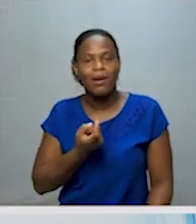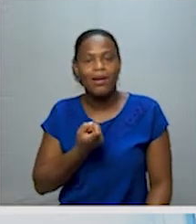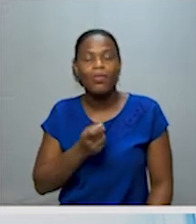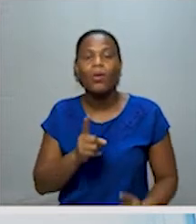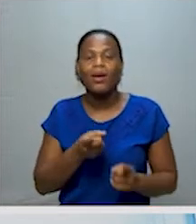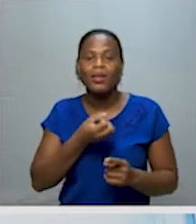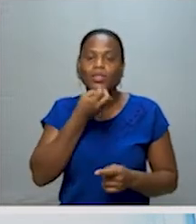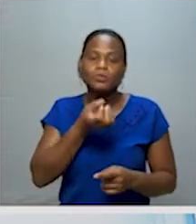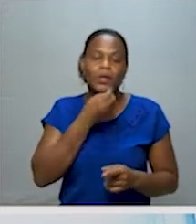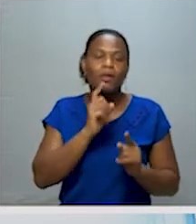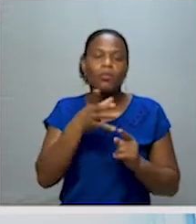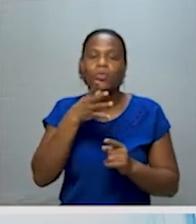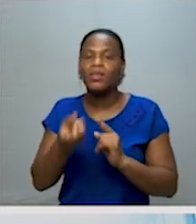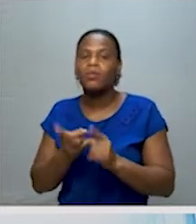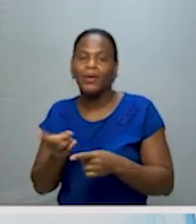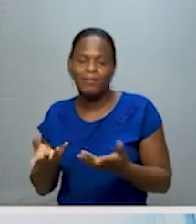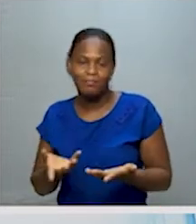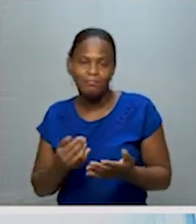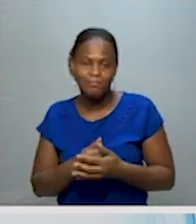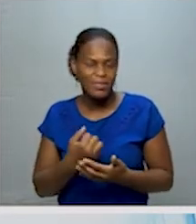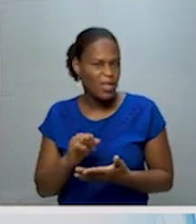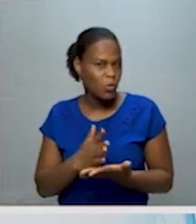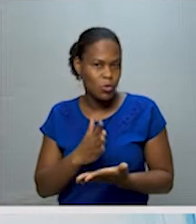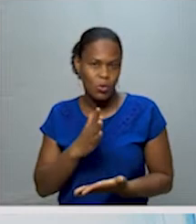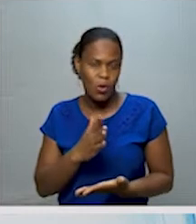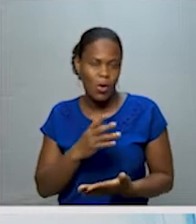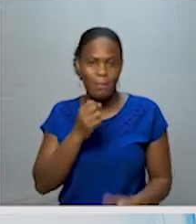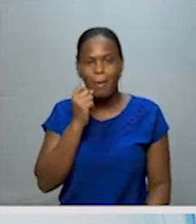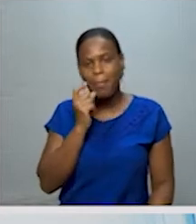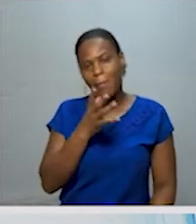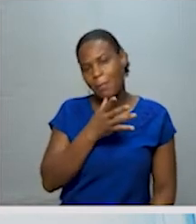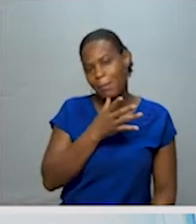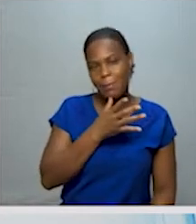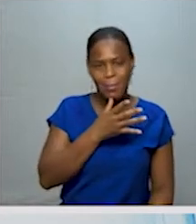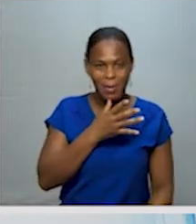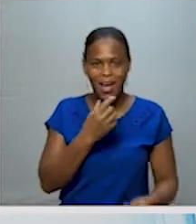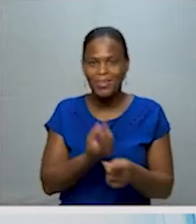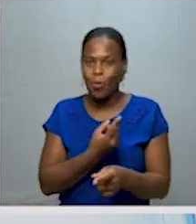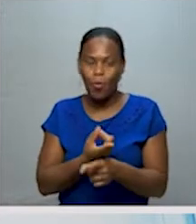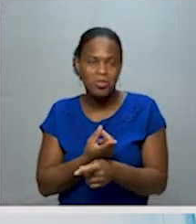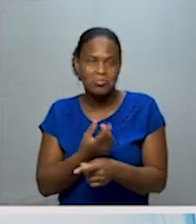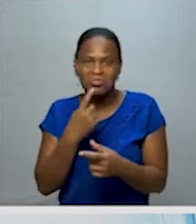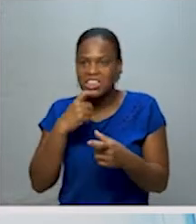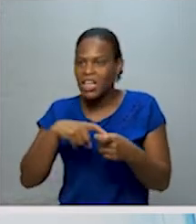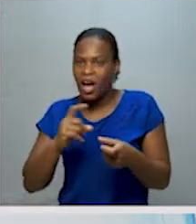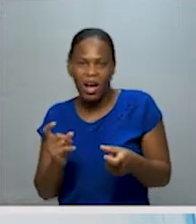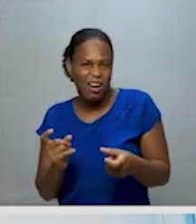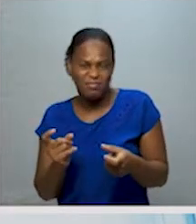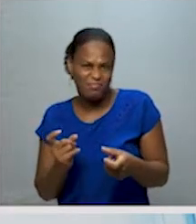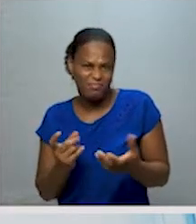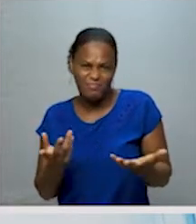é argumentar aquilo que você está a dizer. Não é só abrir a boca e deixar as coisas fluírem, não é